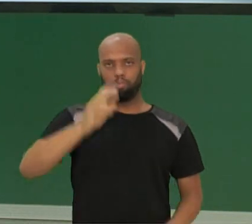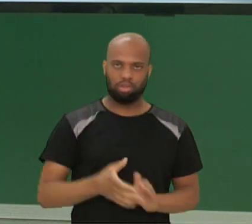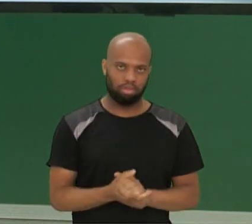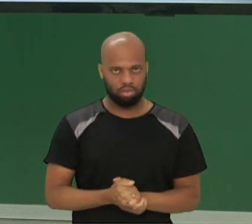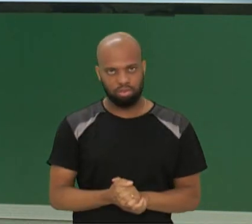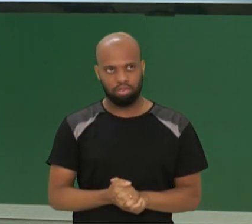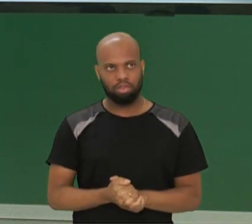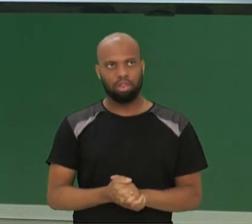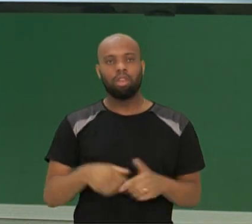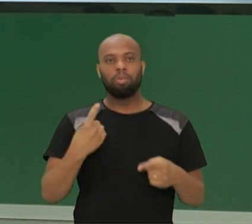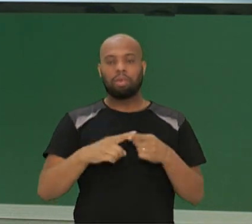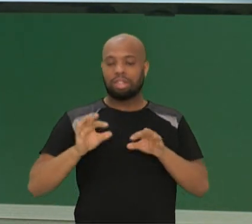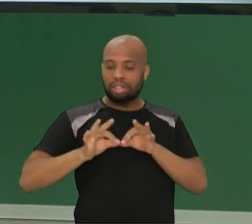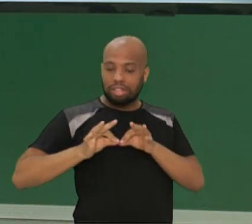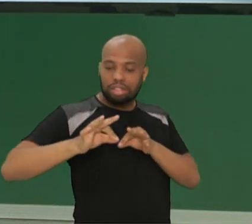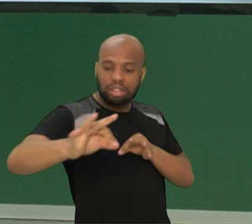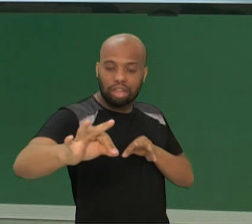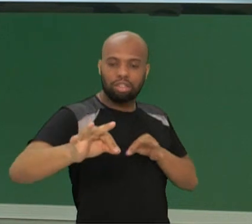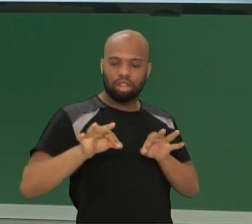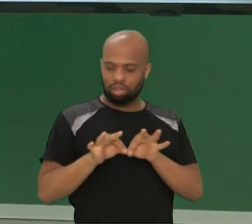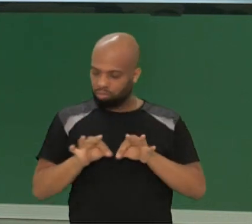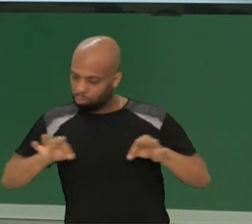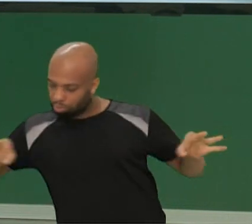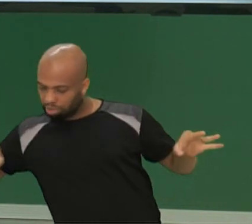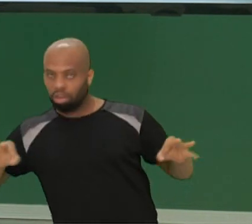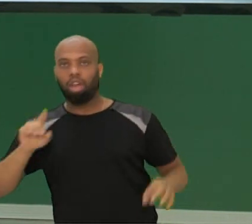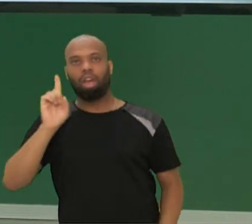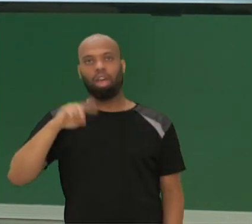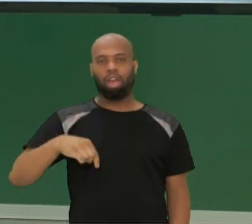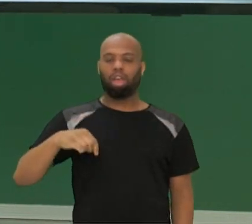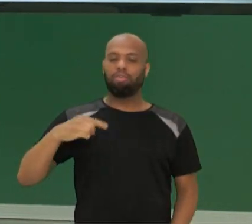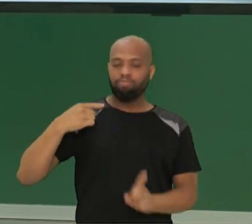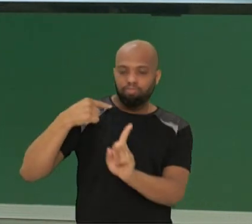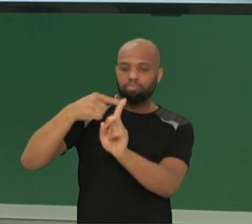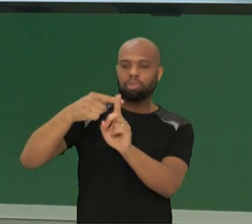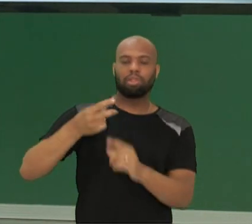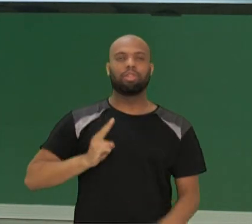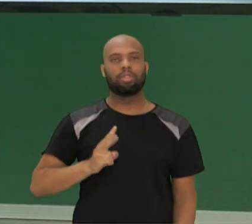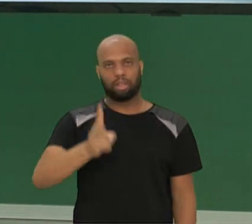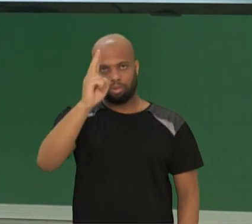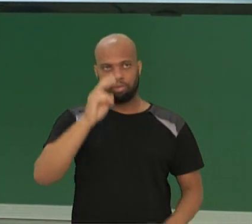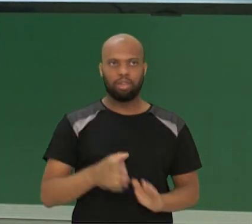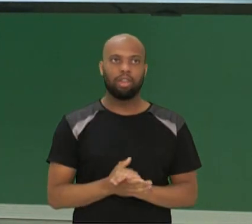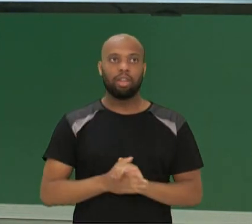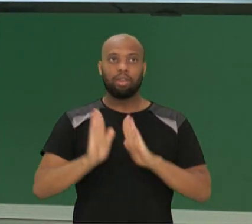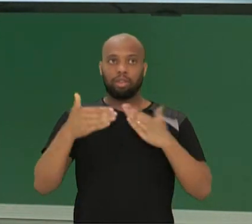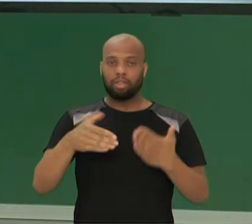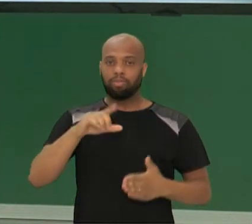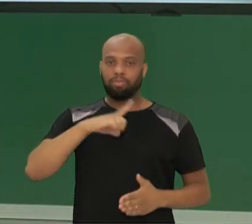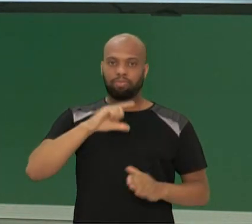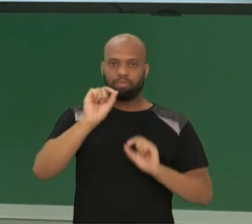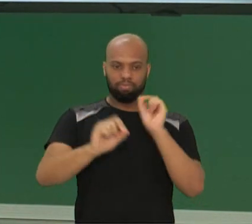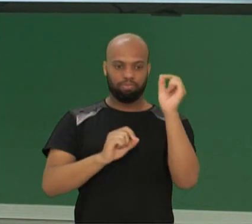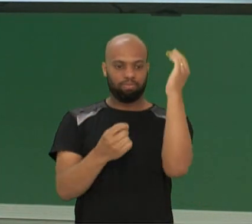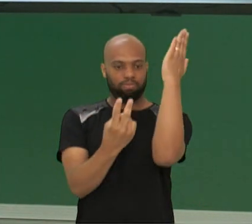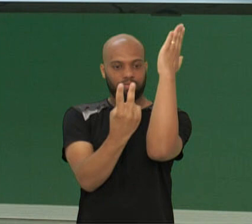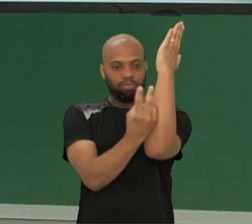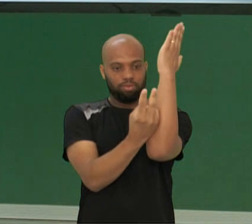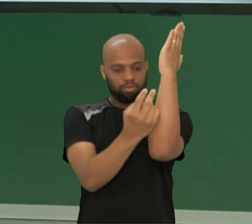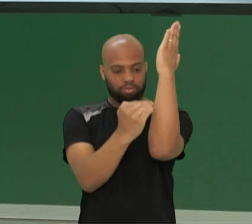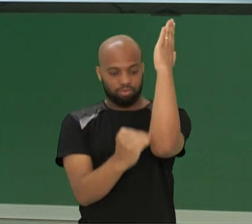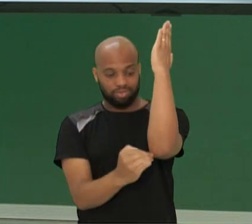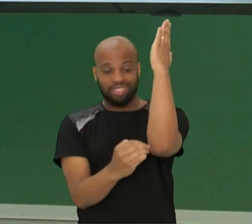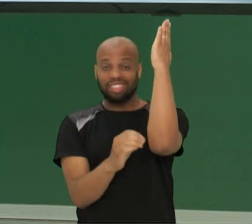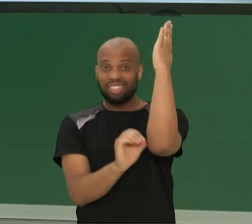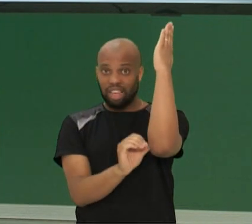é uma distância, um comprimento, é uma medida, tá? Então, se eu for do 2 até o 0,